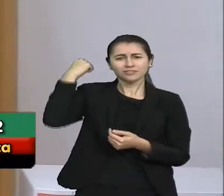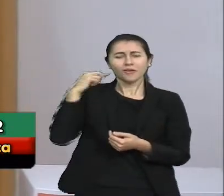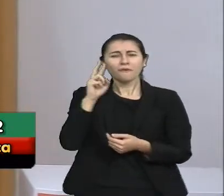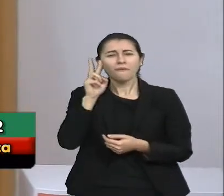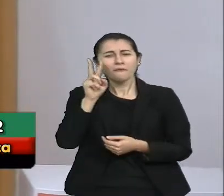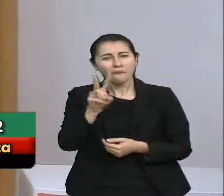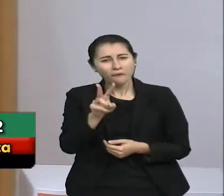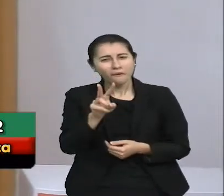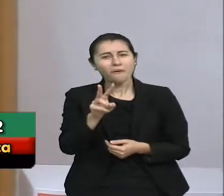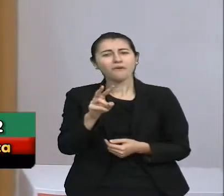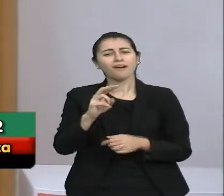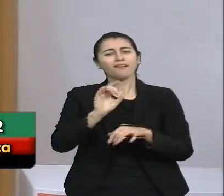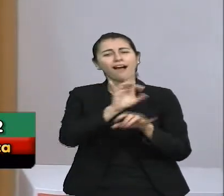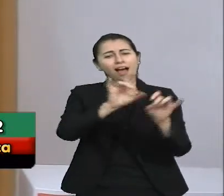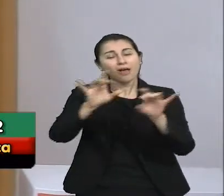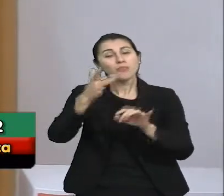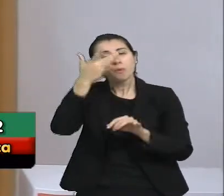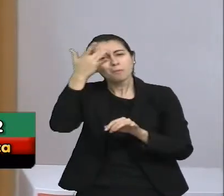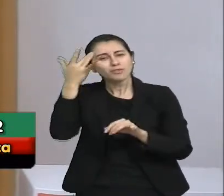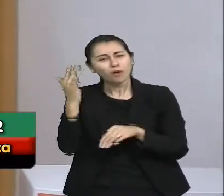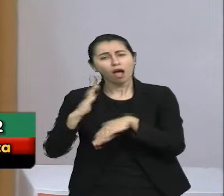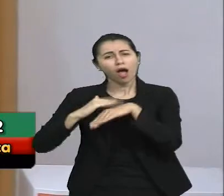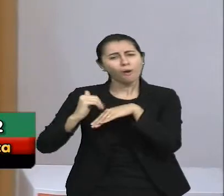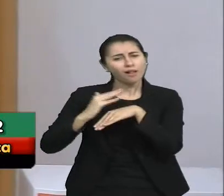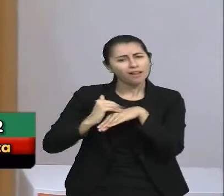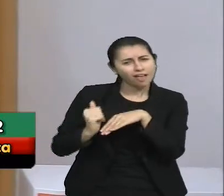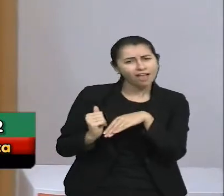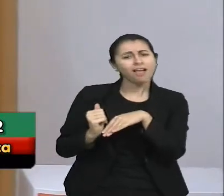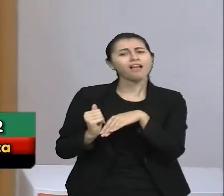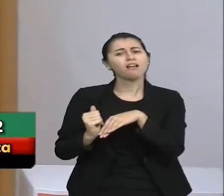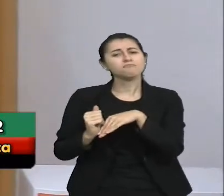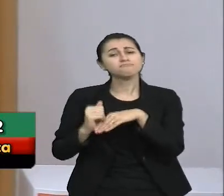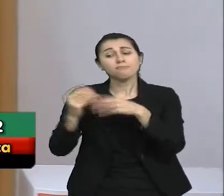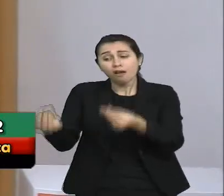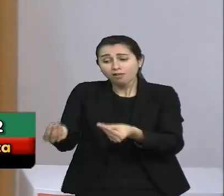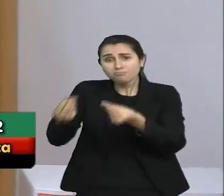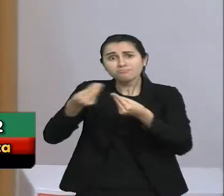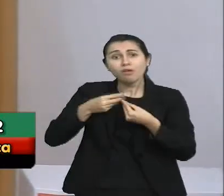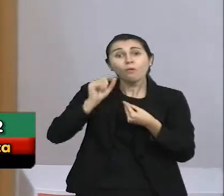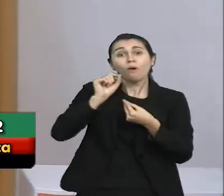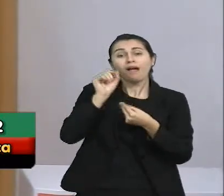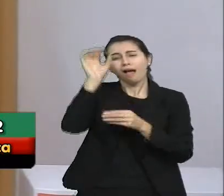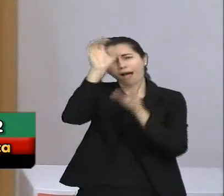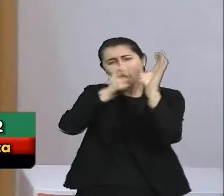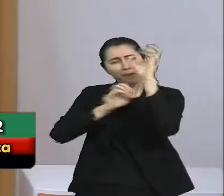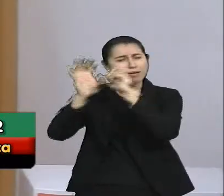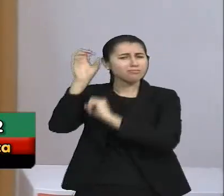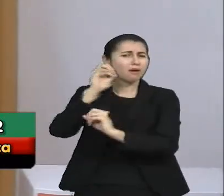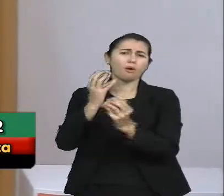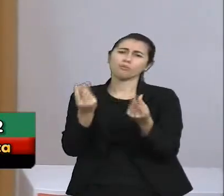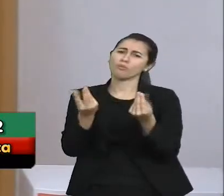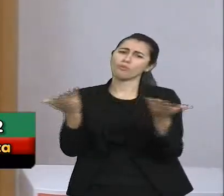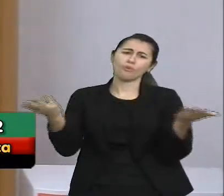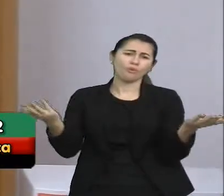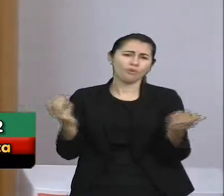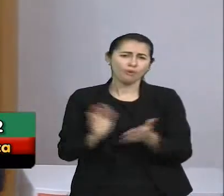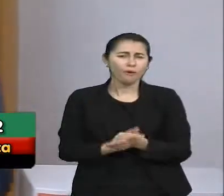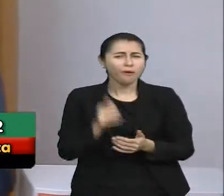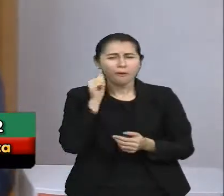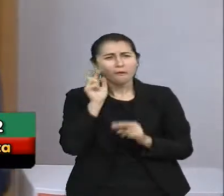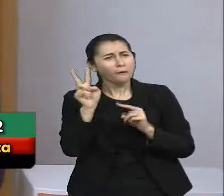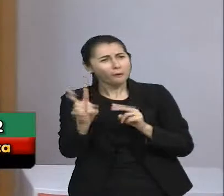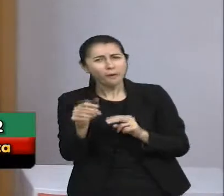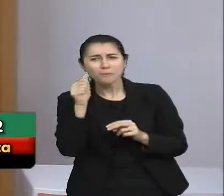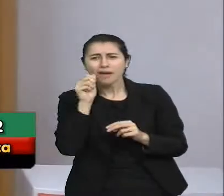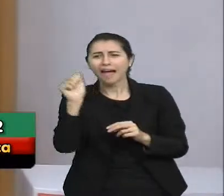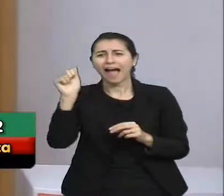me acolheram, que me trouxeram aqui muito aprendizado. Olho para a Alexandra, olho para a